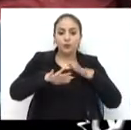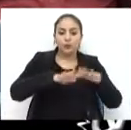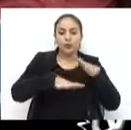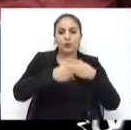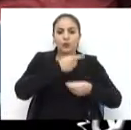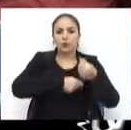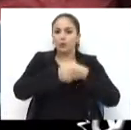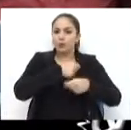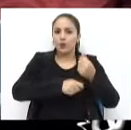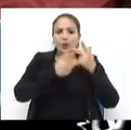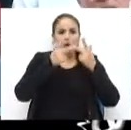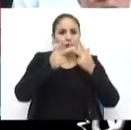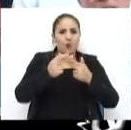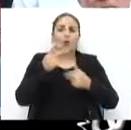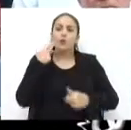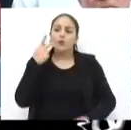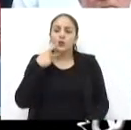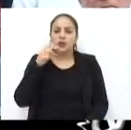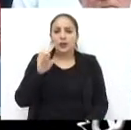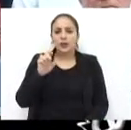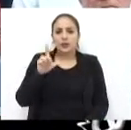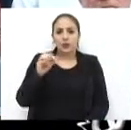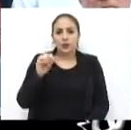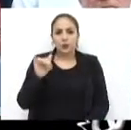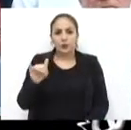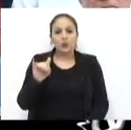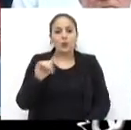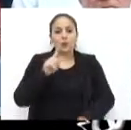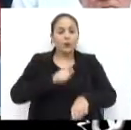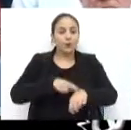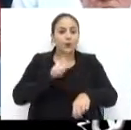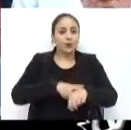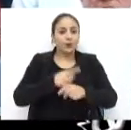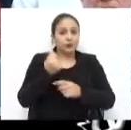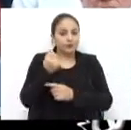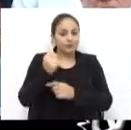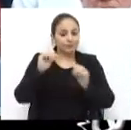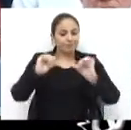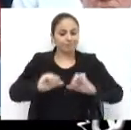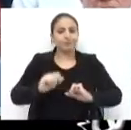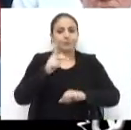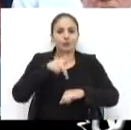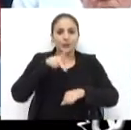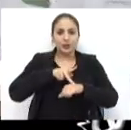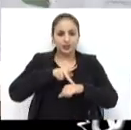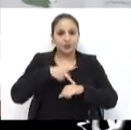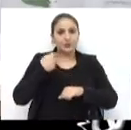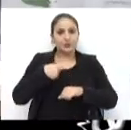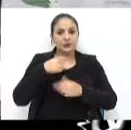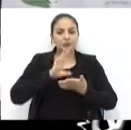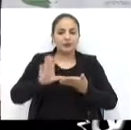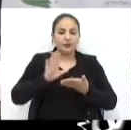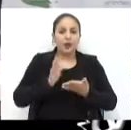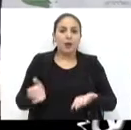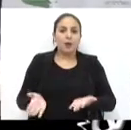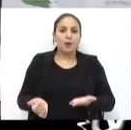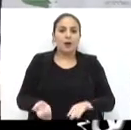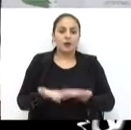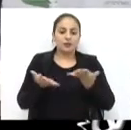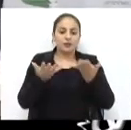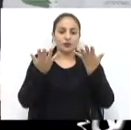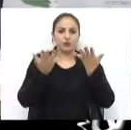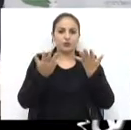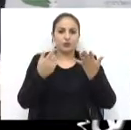economia, mesmo, vereador Eloy, no momento de crise do país, merecem o reconhecimento desta casa.